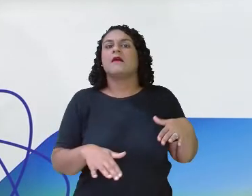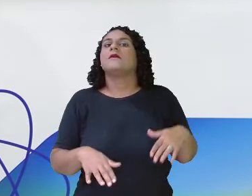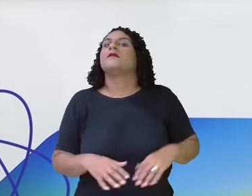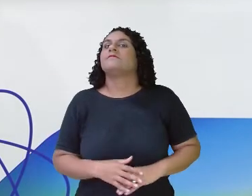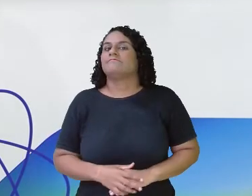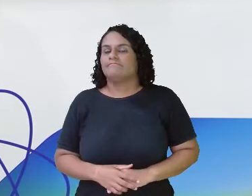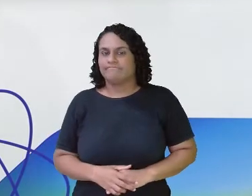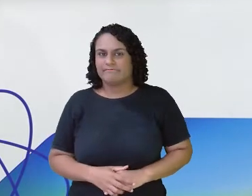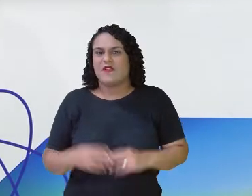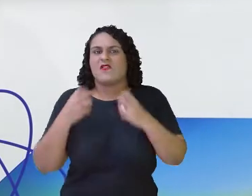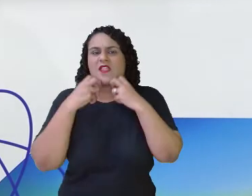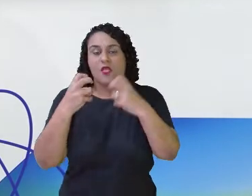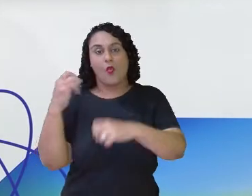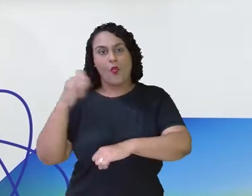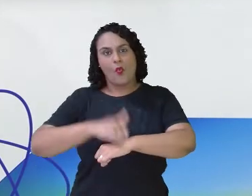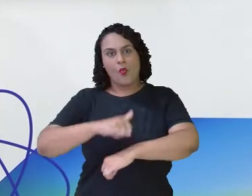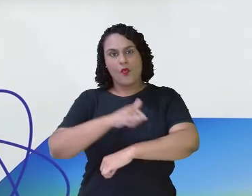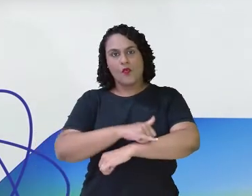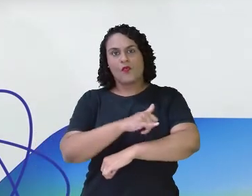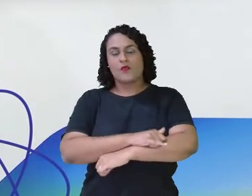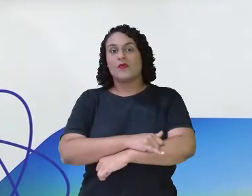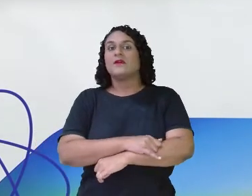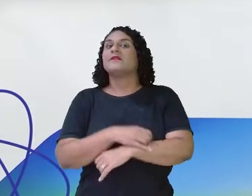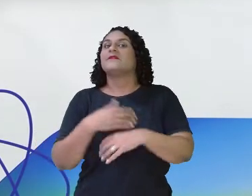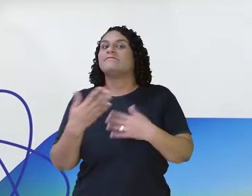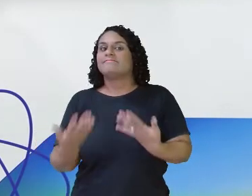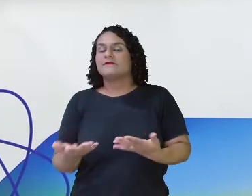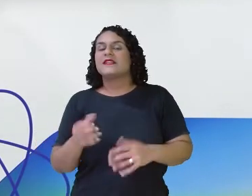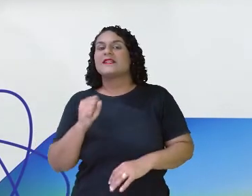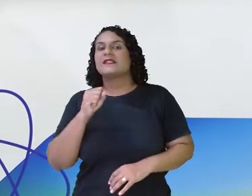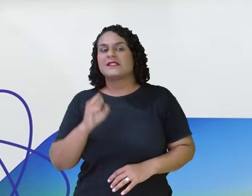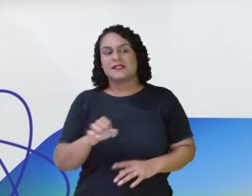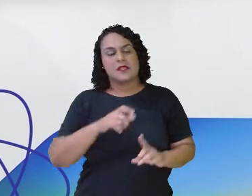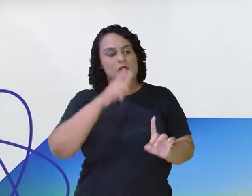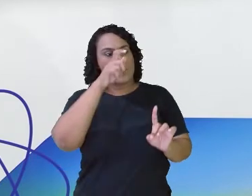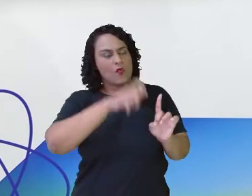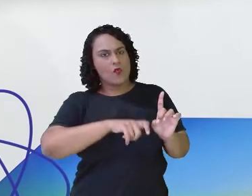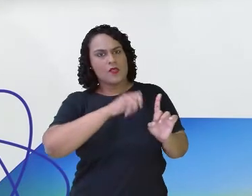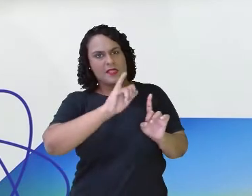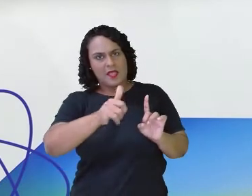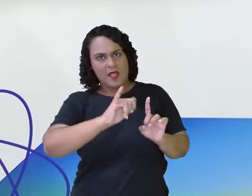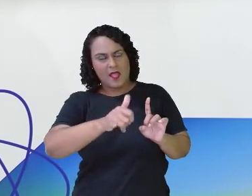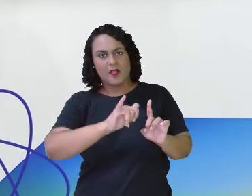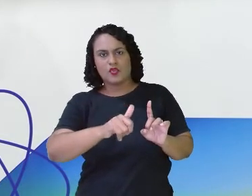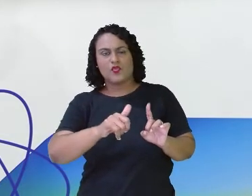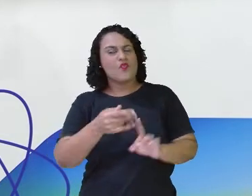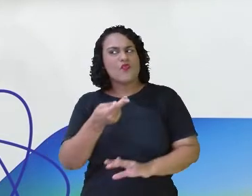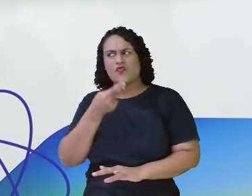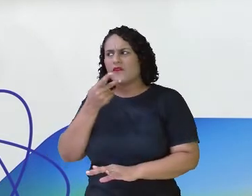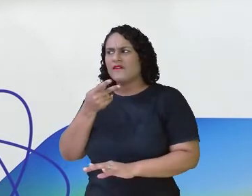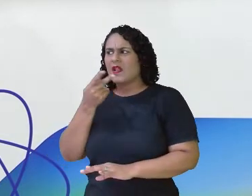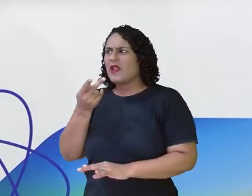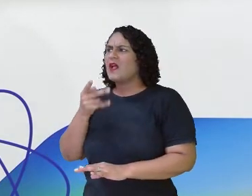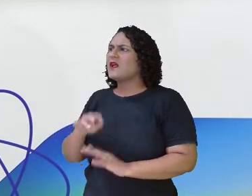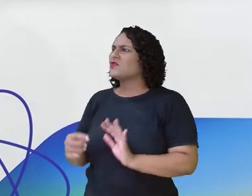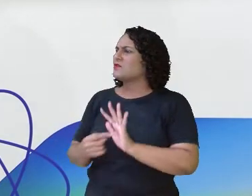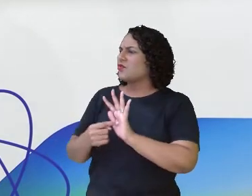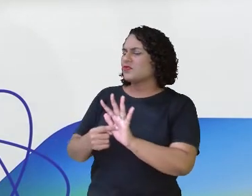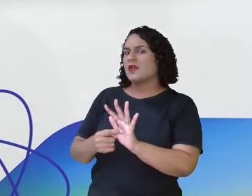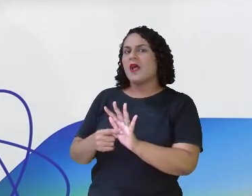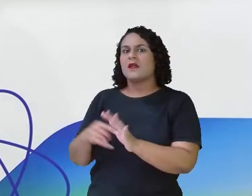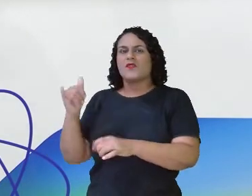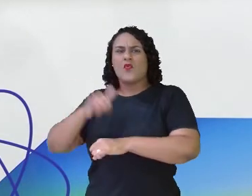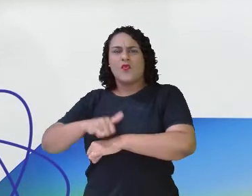o sapo. Então, mesmo que o narrador não dissesse, eu saberia que ele não está falando bem tranquilo, não sei